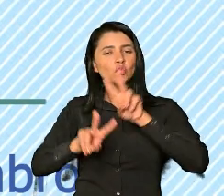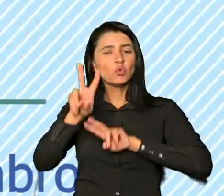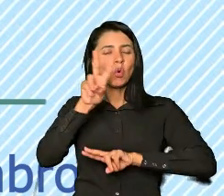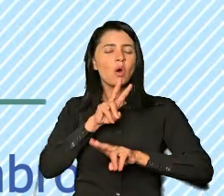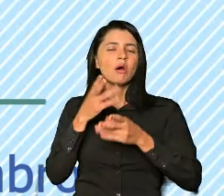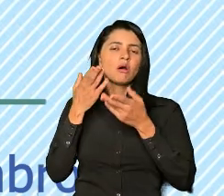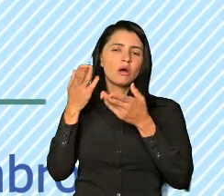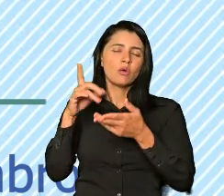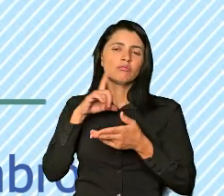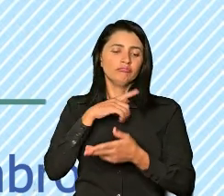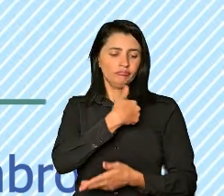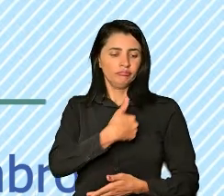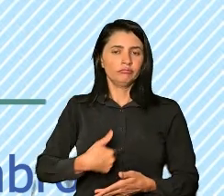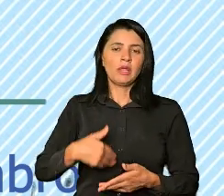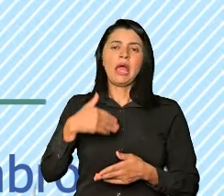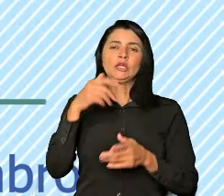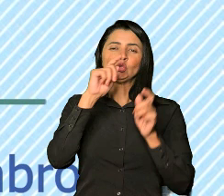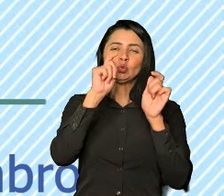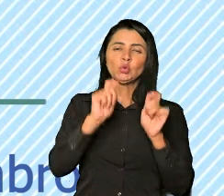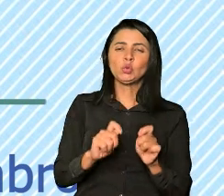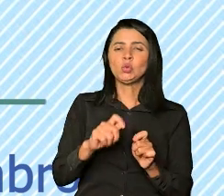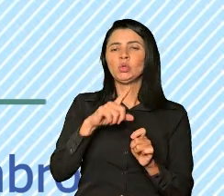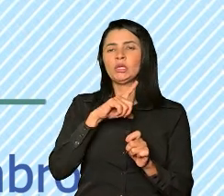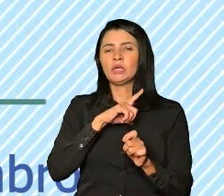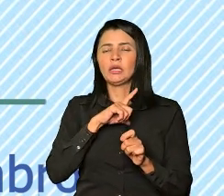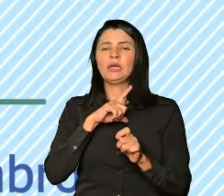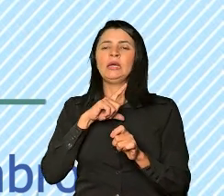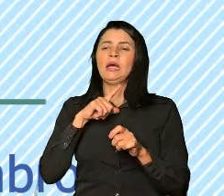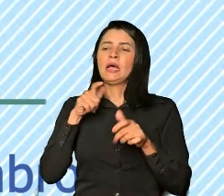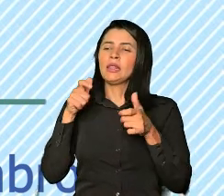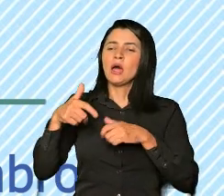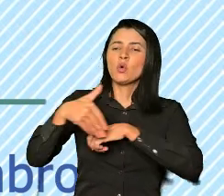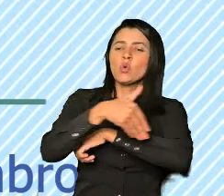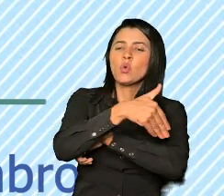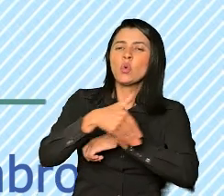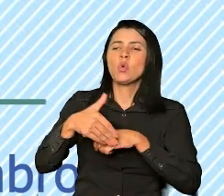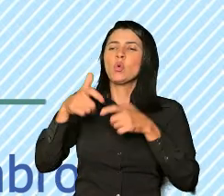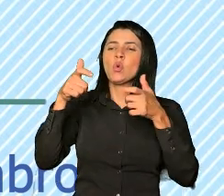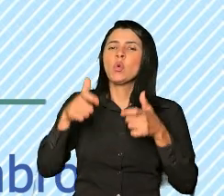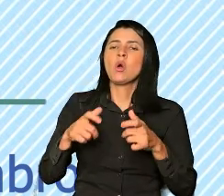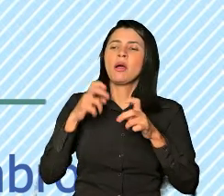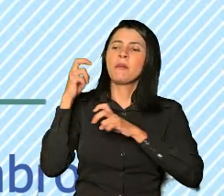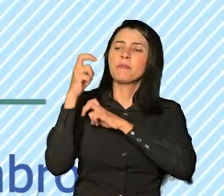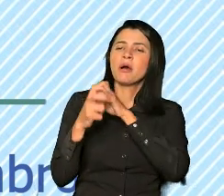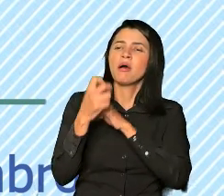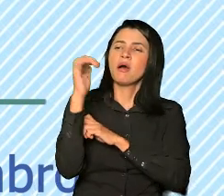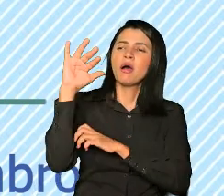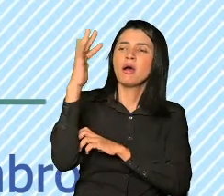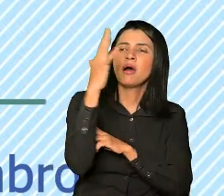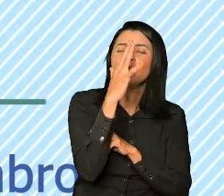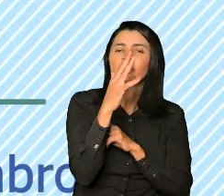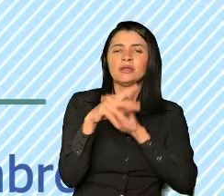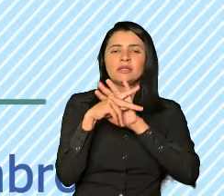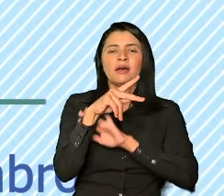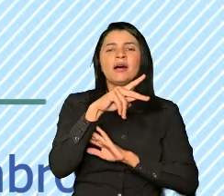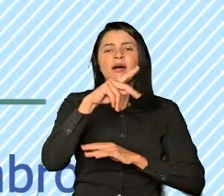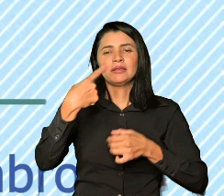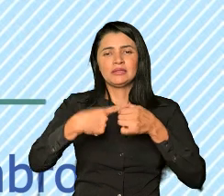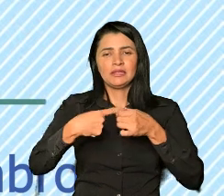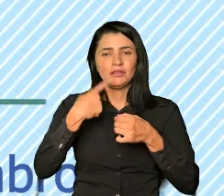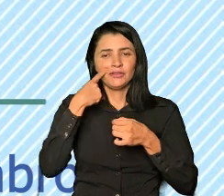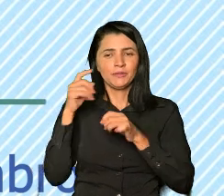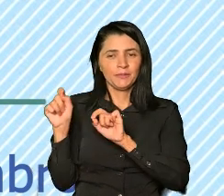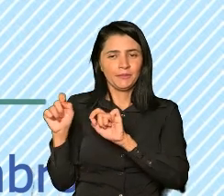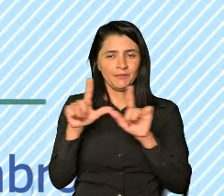pública existente nas praças, nas ruas, né? Parques e jardins de nossas cidades.